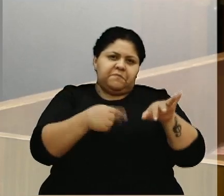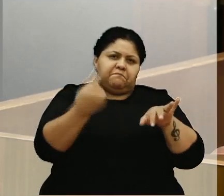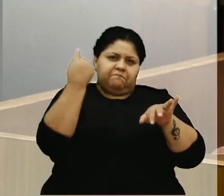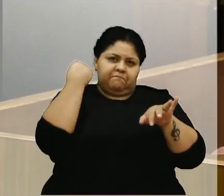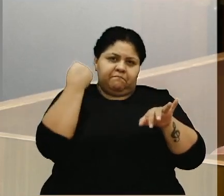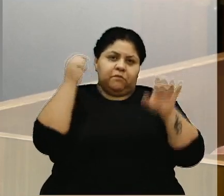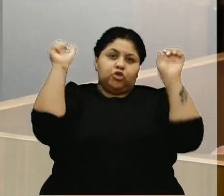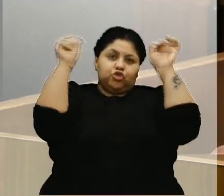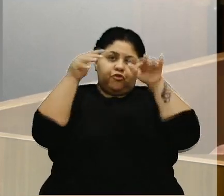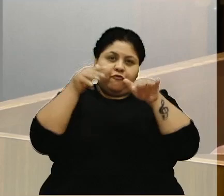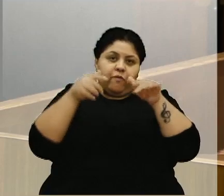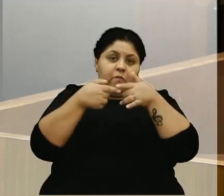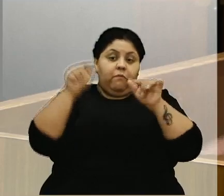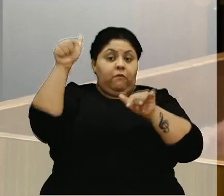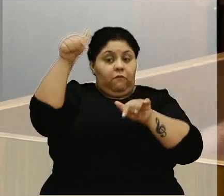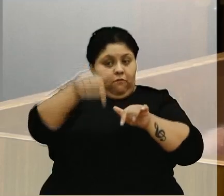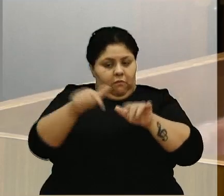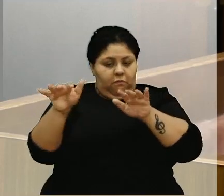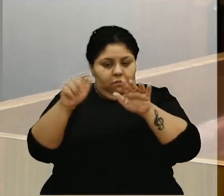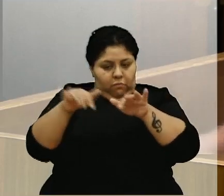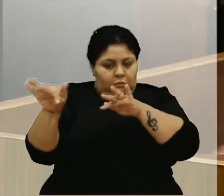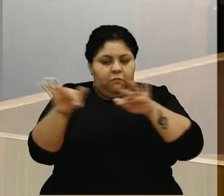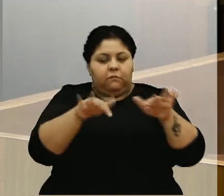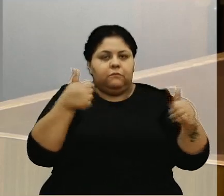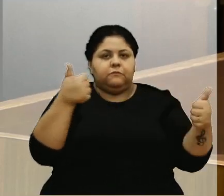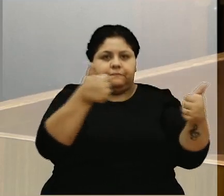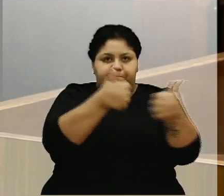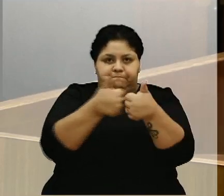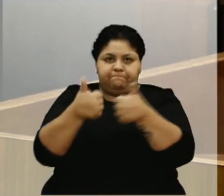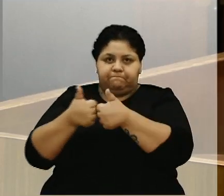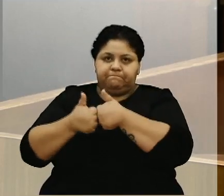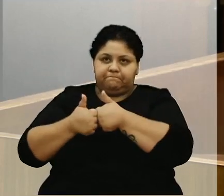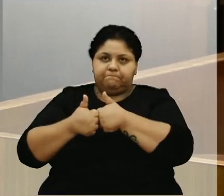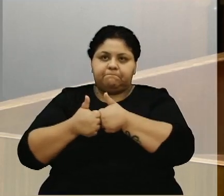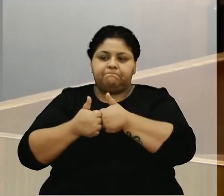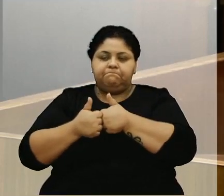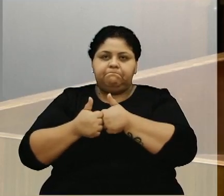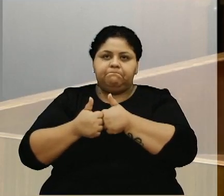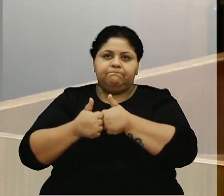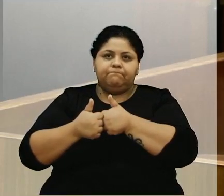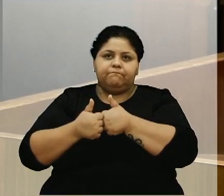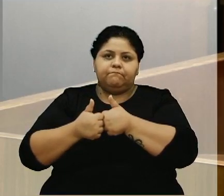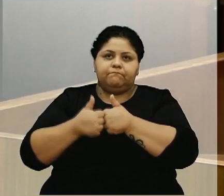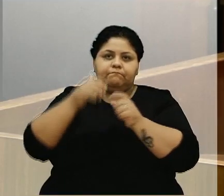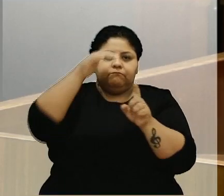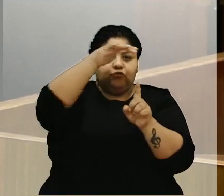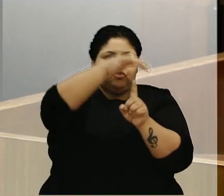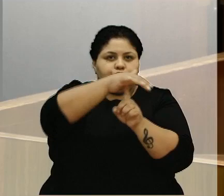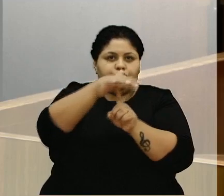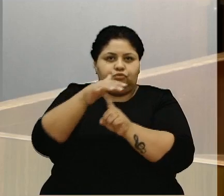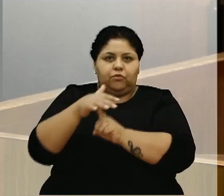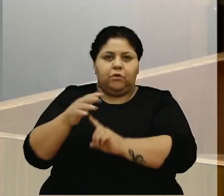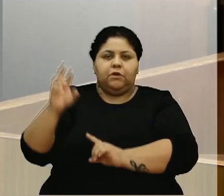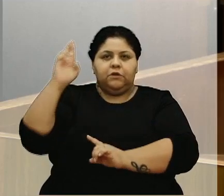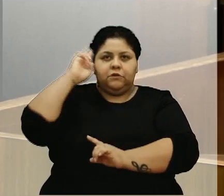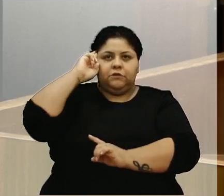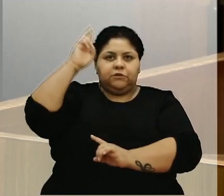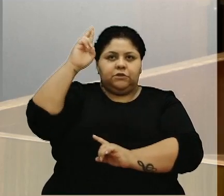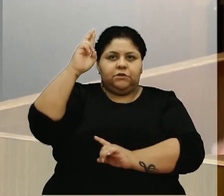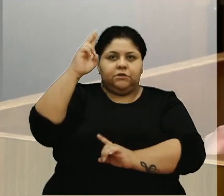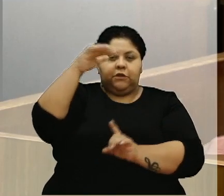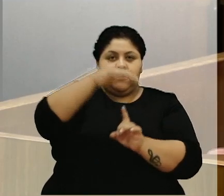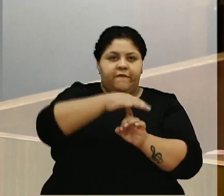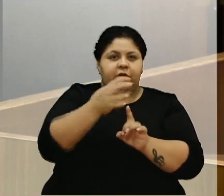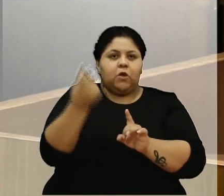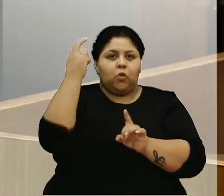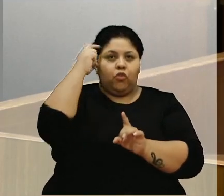esse final de semana nós estaremos ali junto com o departamento, aí a diretoria da Feira Cultural da